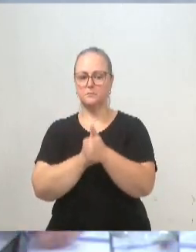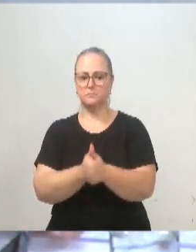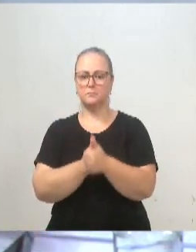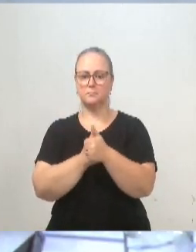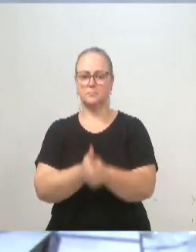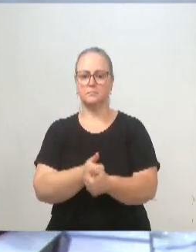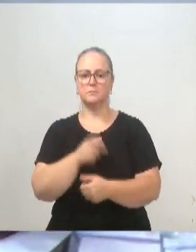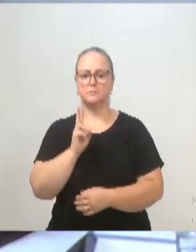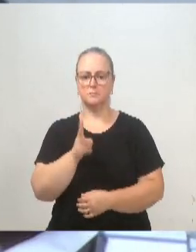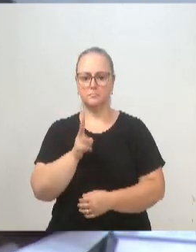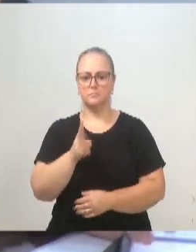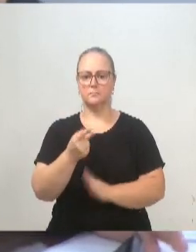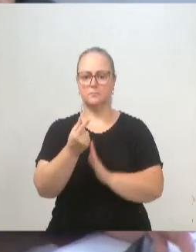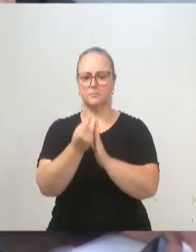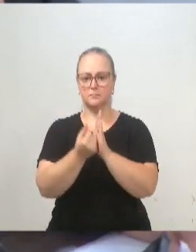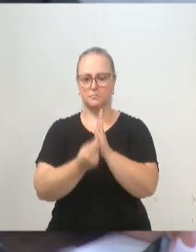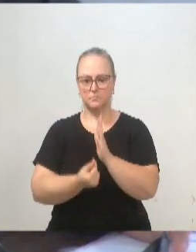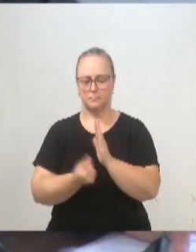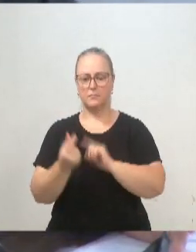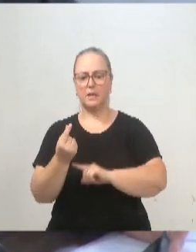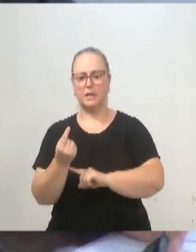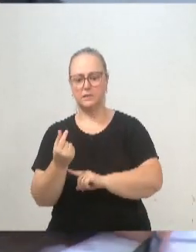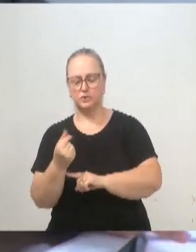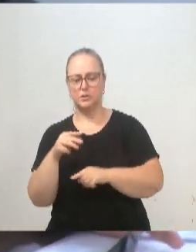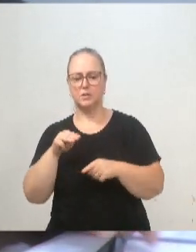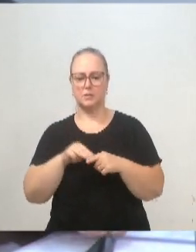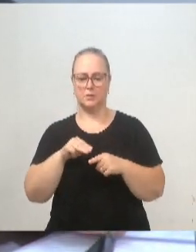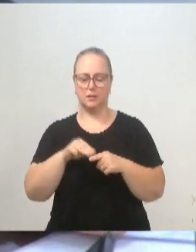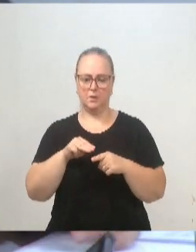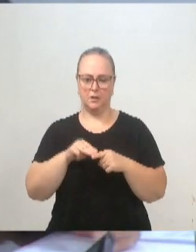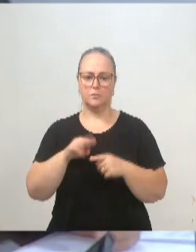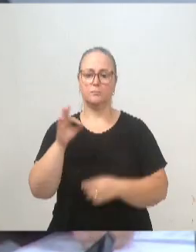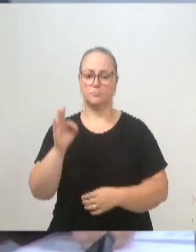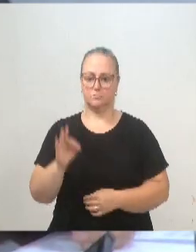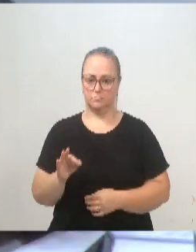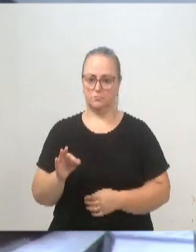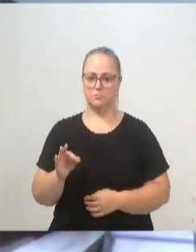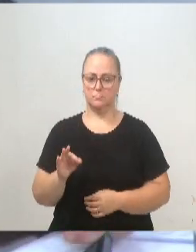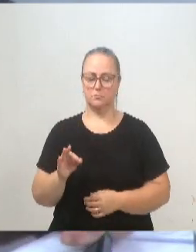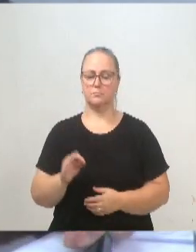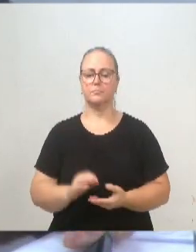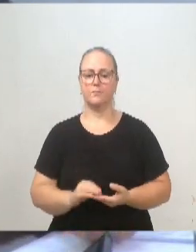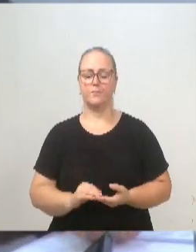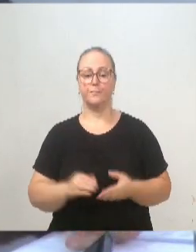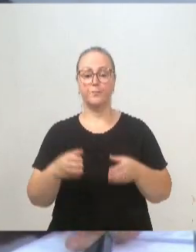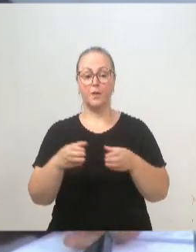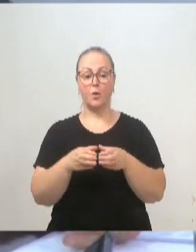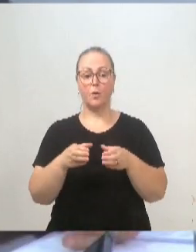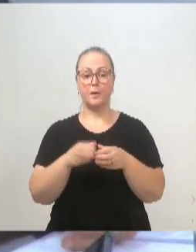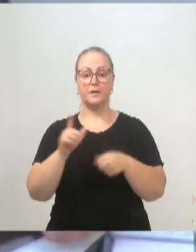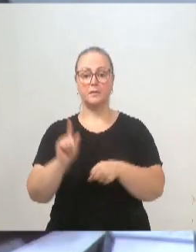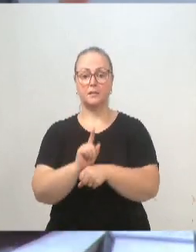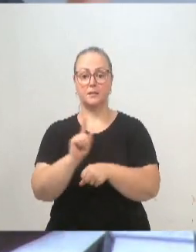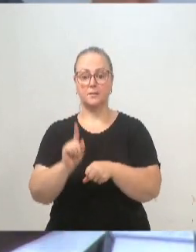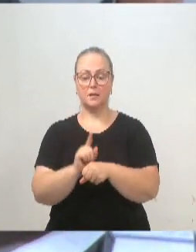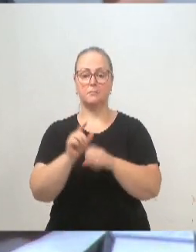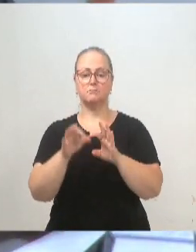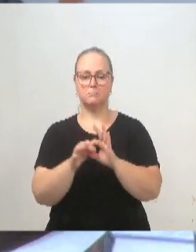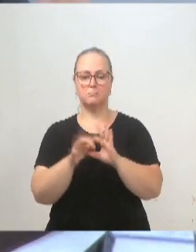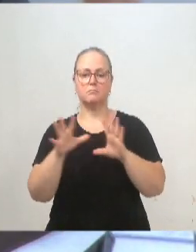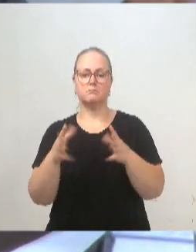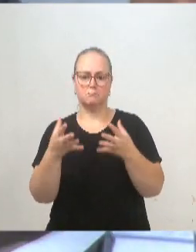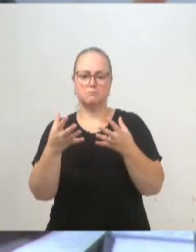passo orçamentário e financeiro do município, né? O próprio Comitê Gestor permite isso, né, exatamente porque